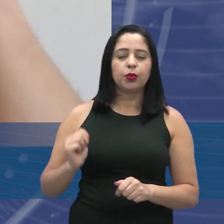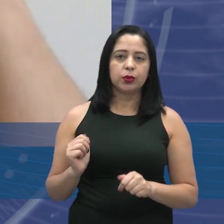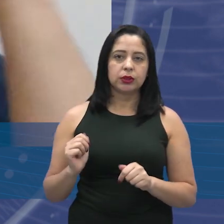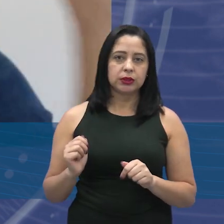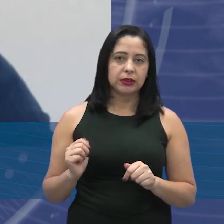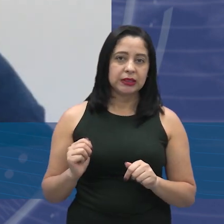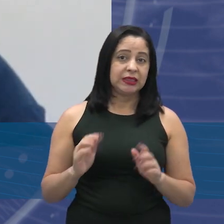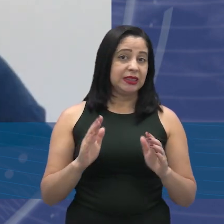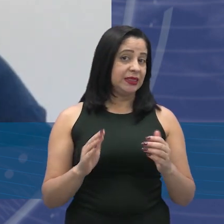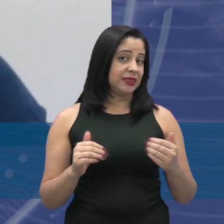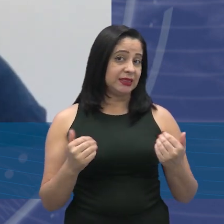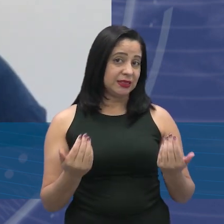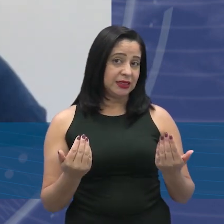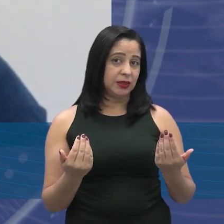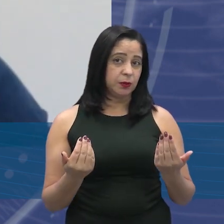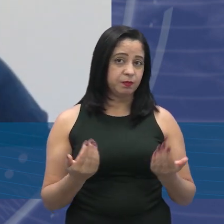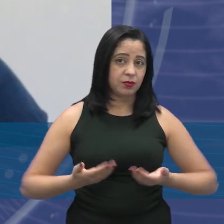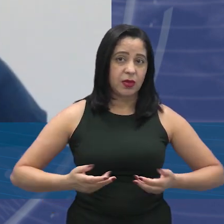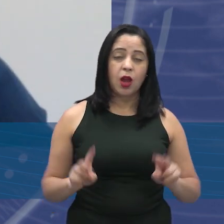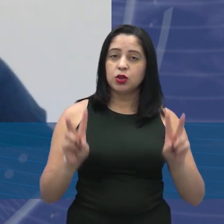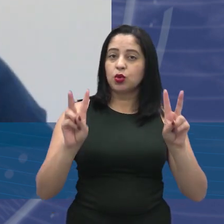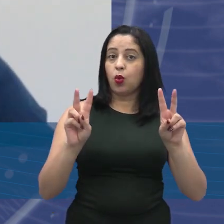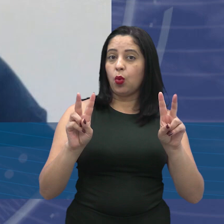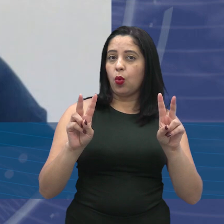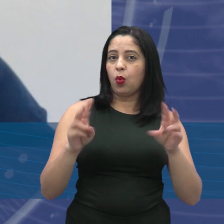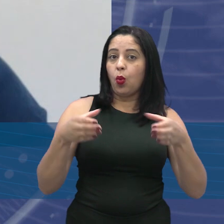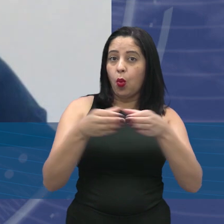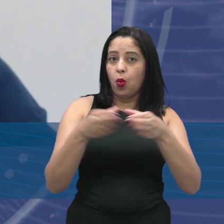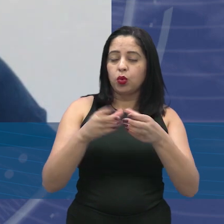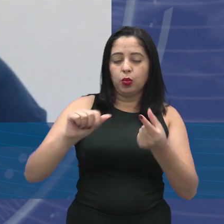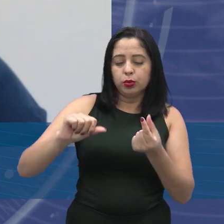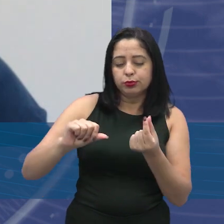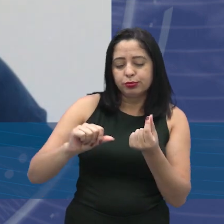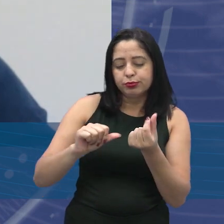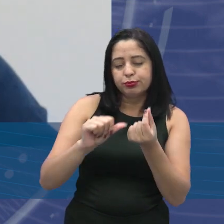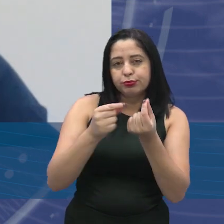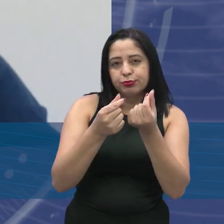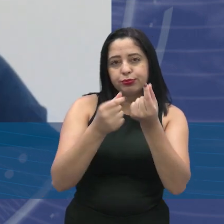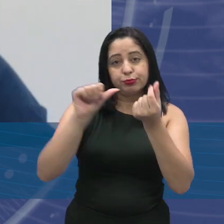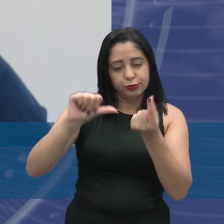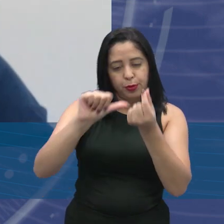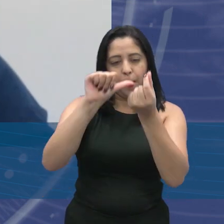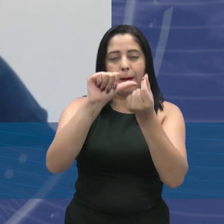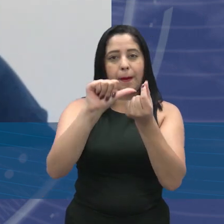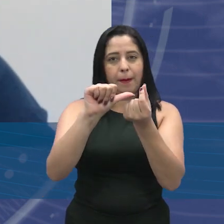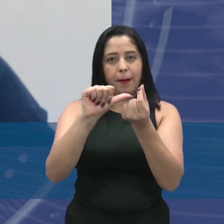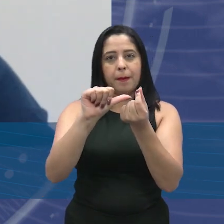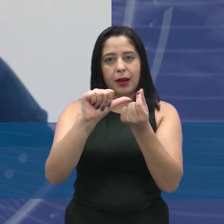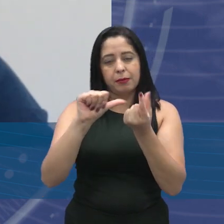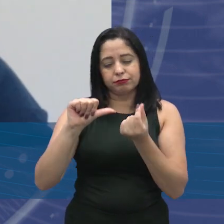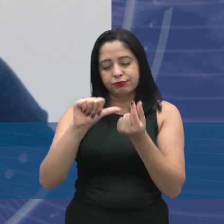de uma classe de rendimento intermediária, a gente percebe que